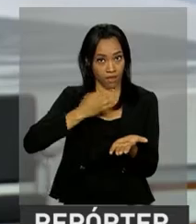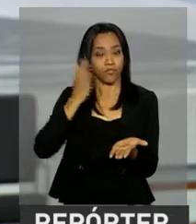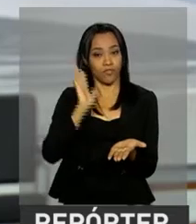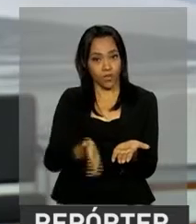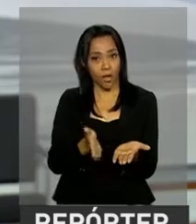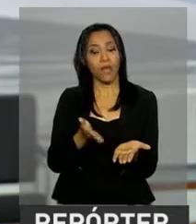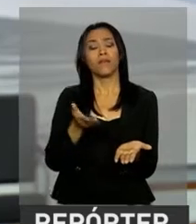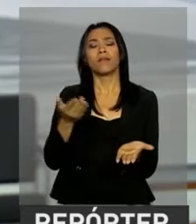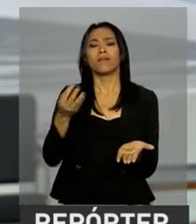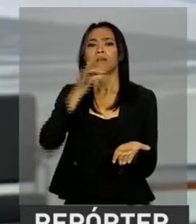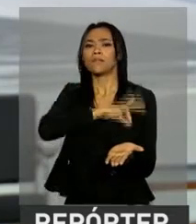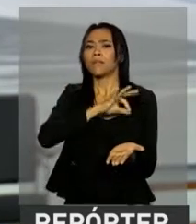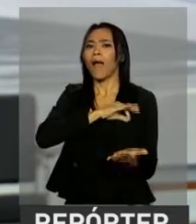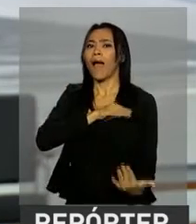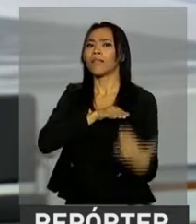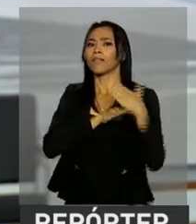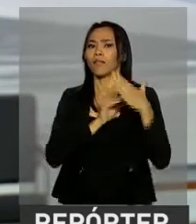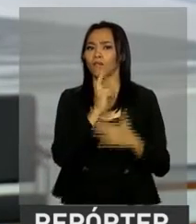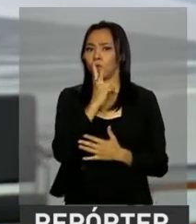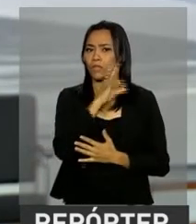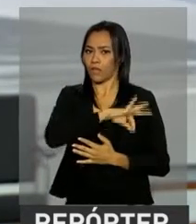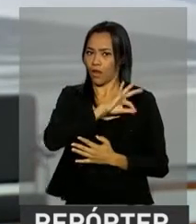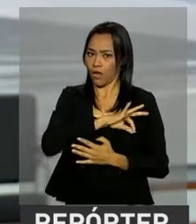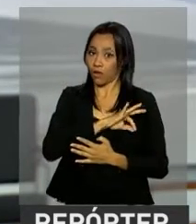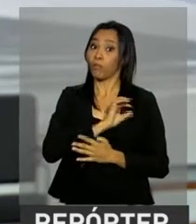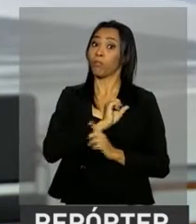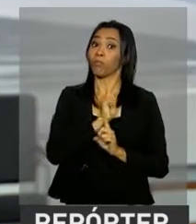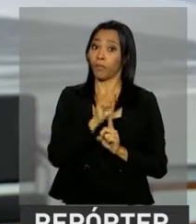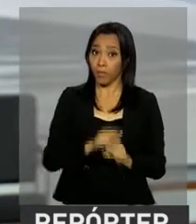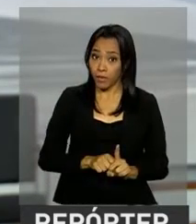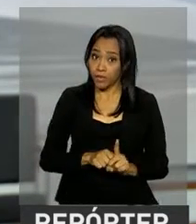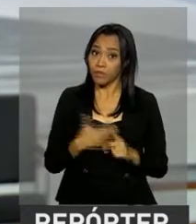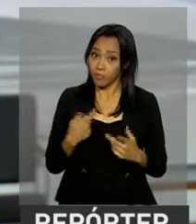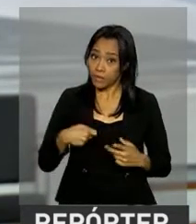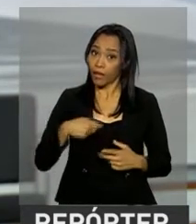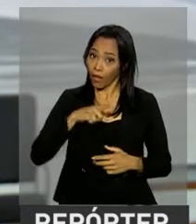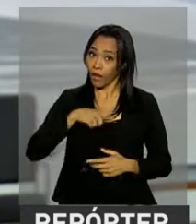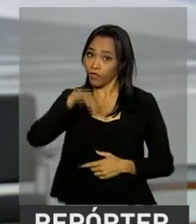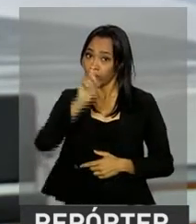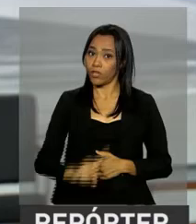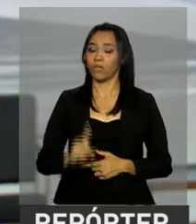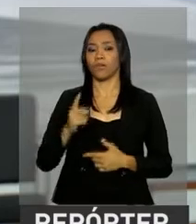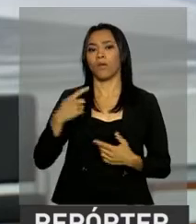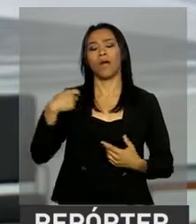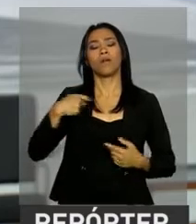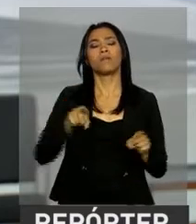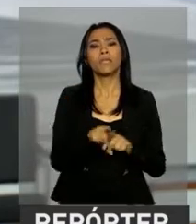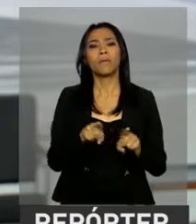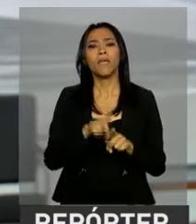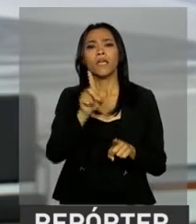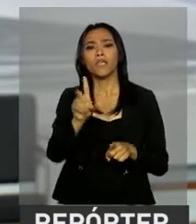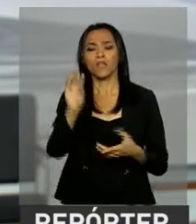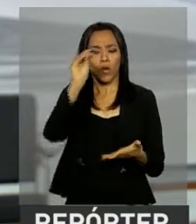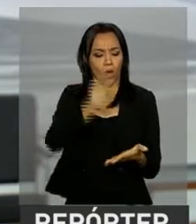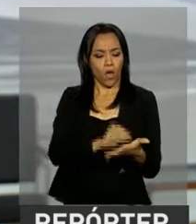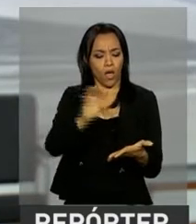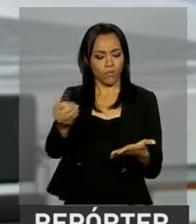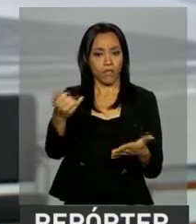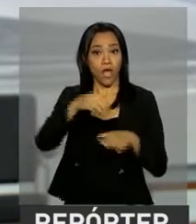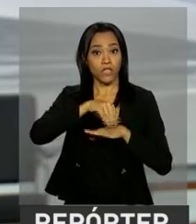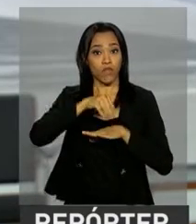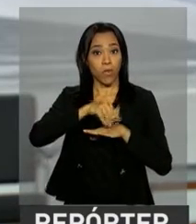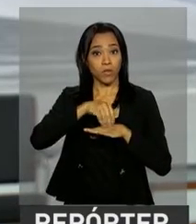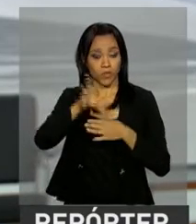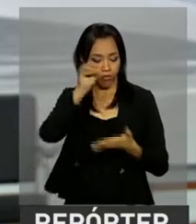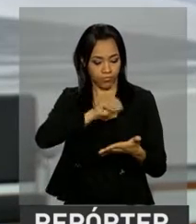até dois salários mínimos por mês também é preciso que o empregador tenha registro caso tenha informado corretamente as